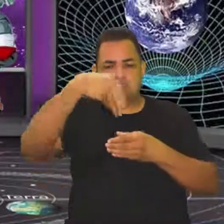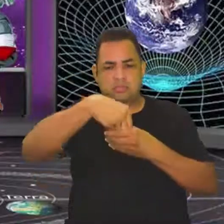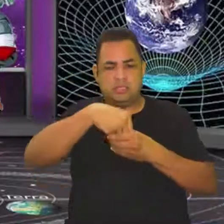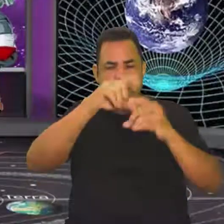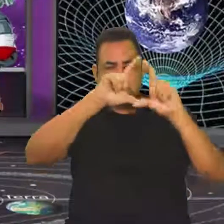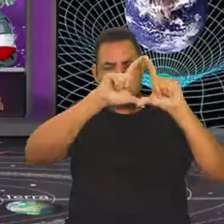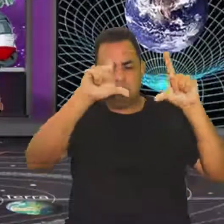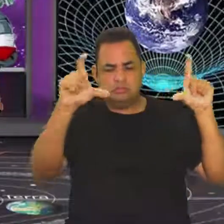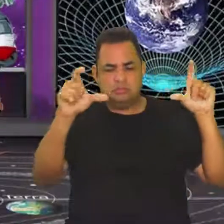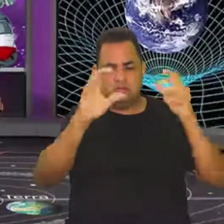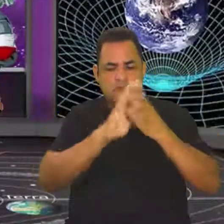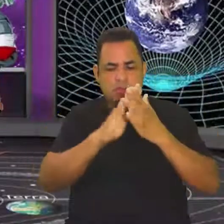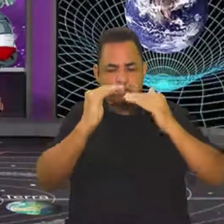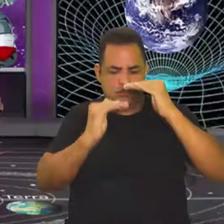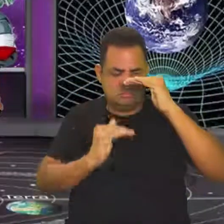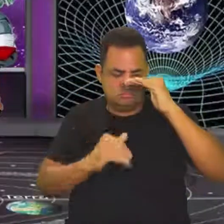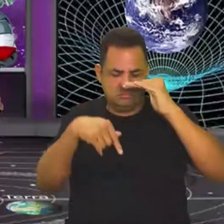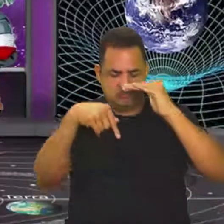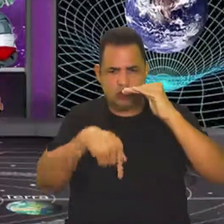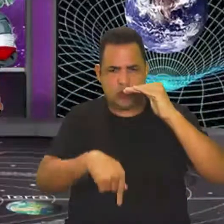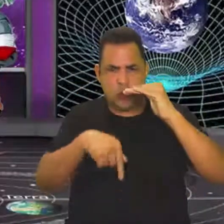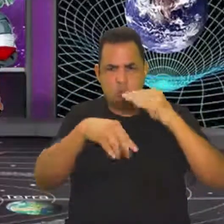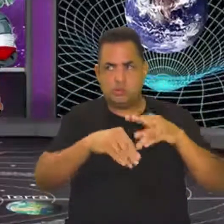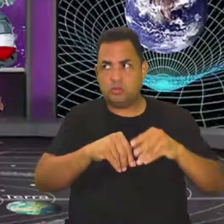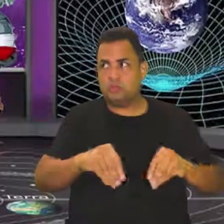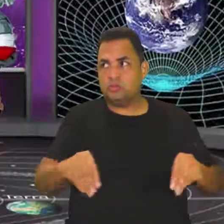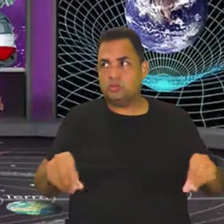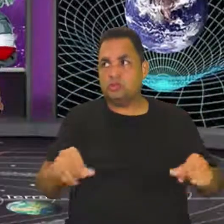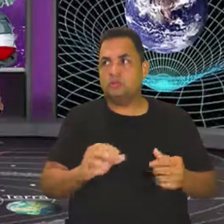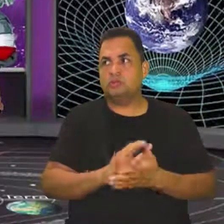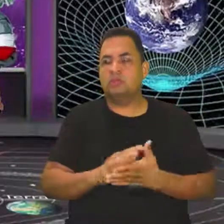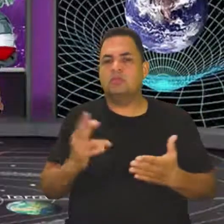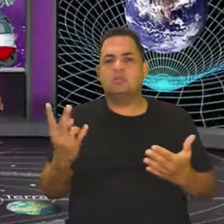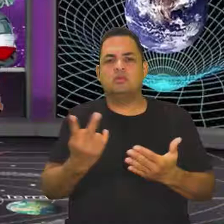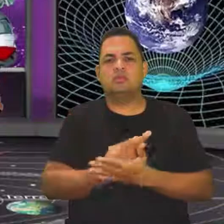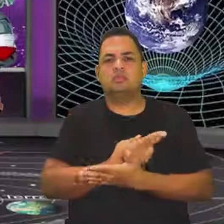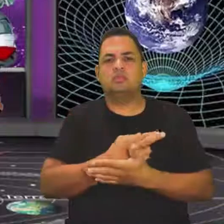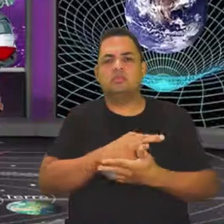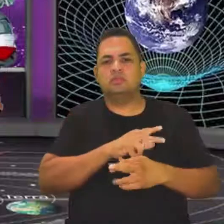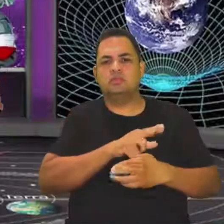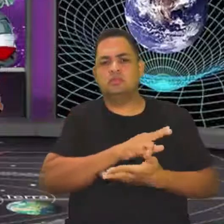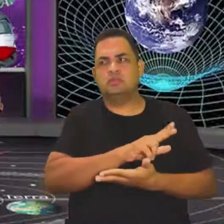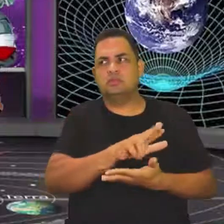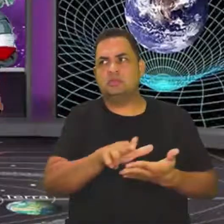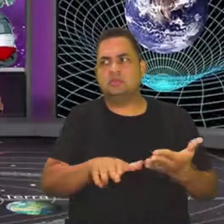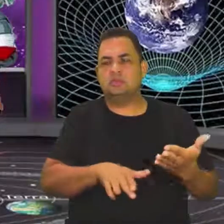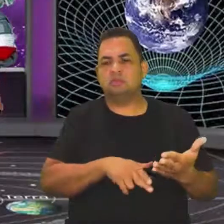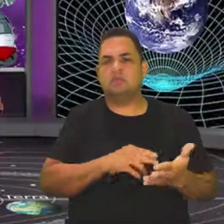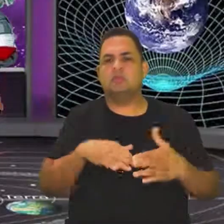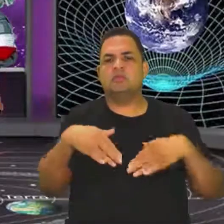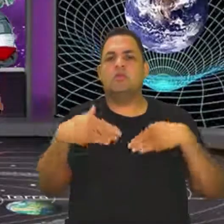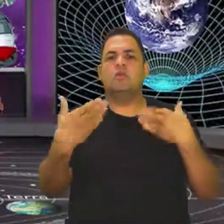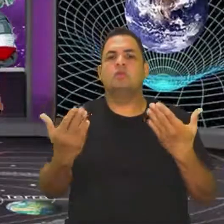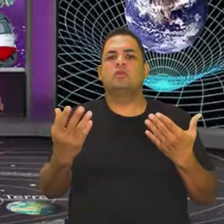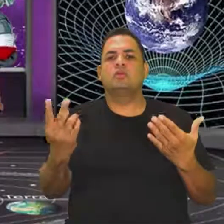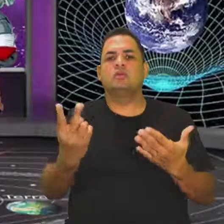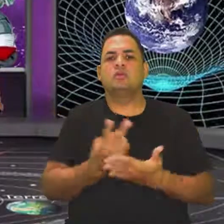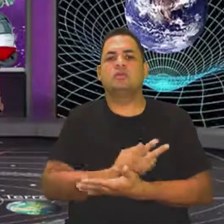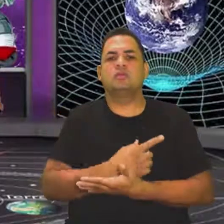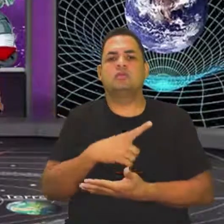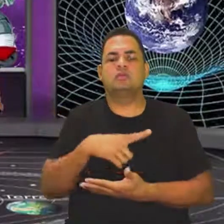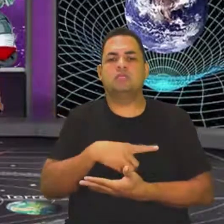nuvem para o solo, entendeu? Então, ocorre em várias situações. Quando que isso ocorre? Quando há uma diferença